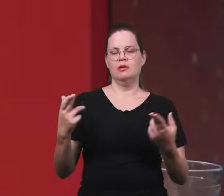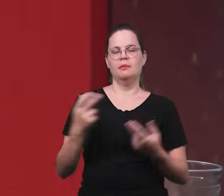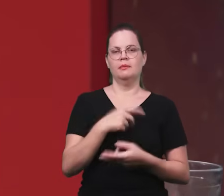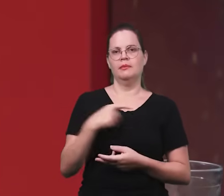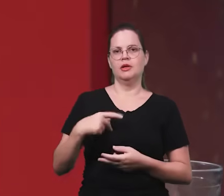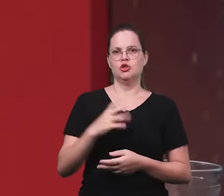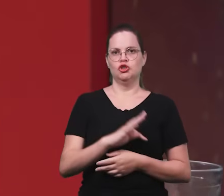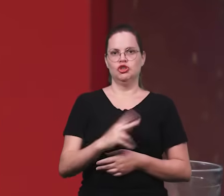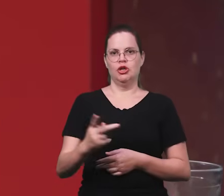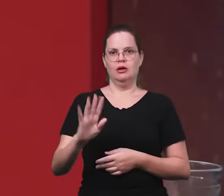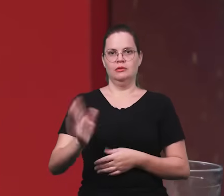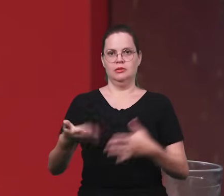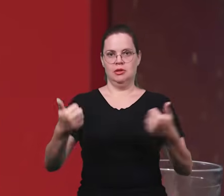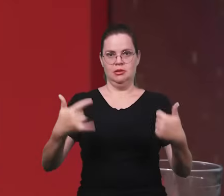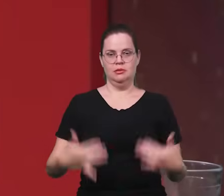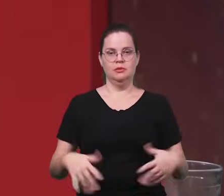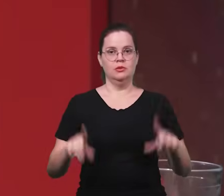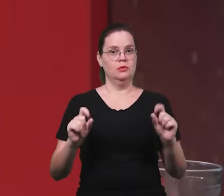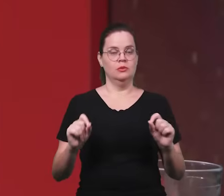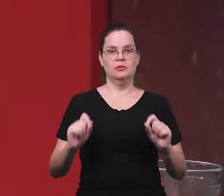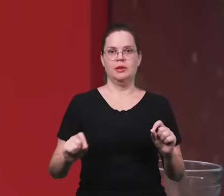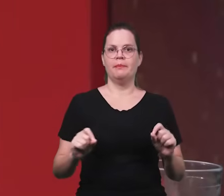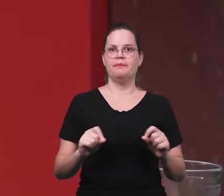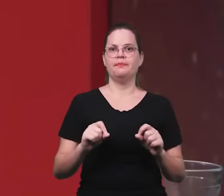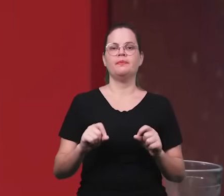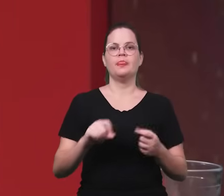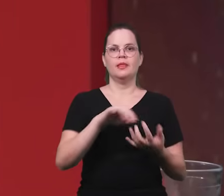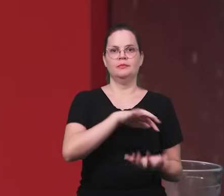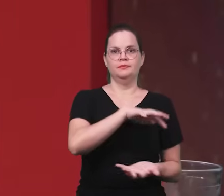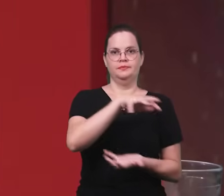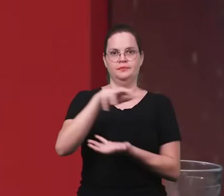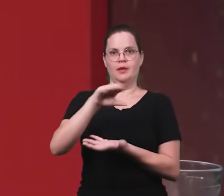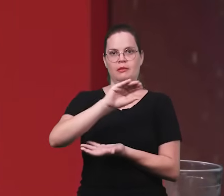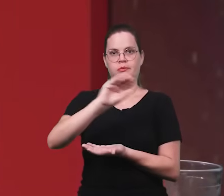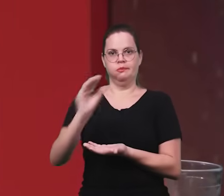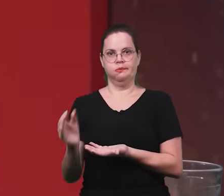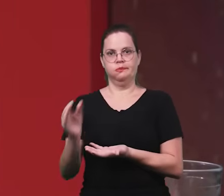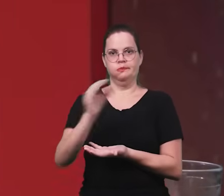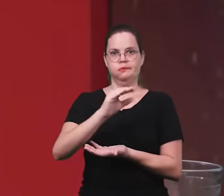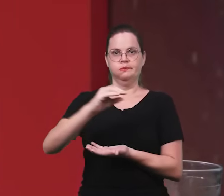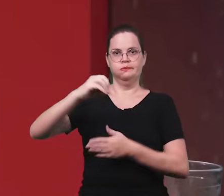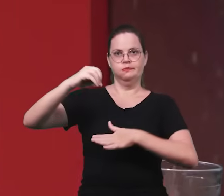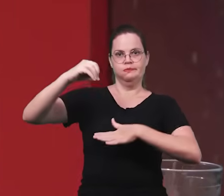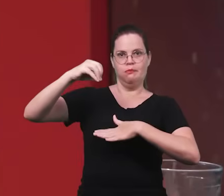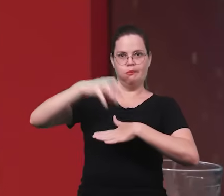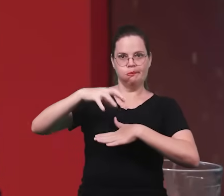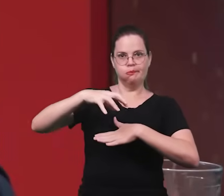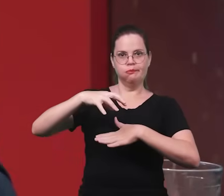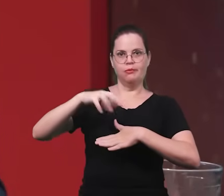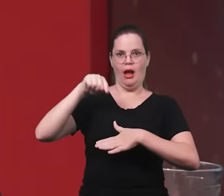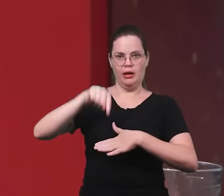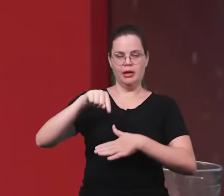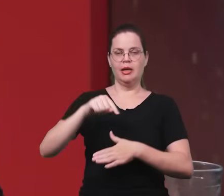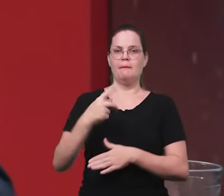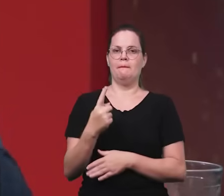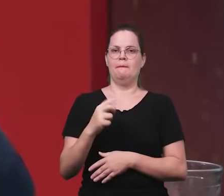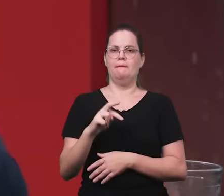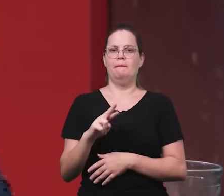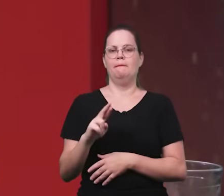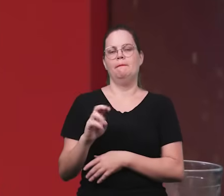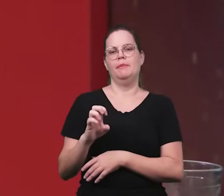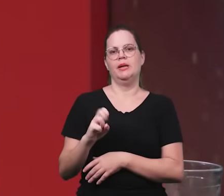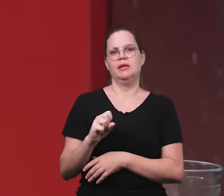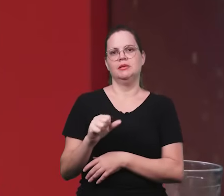o pastor Tiago falou, que a pressão atmosférica, ela tem vários relacionamentos, não só